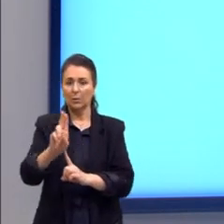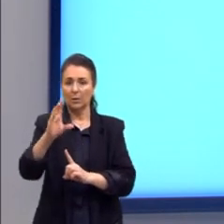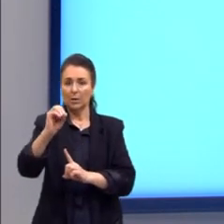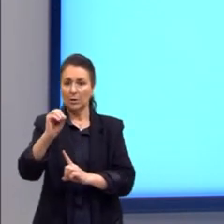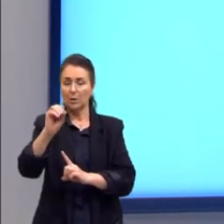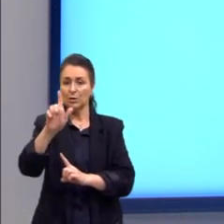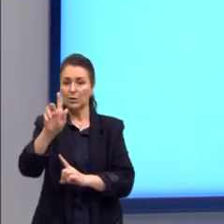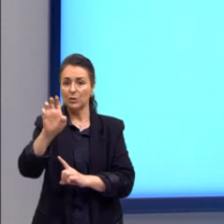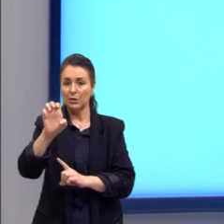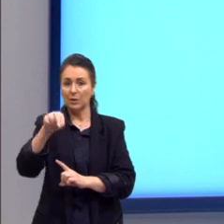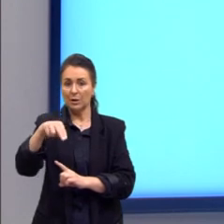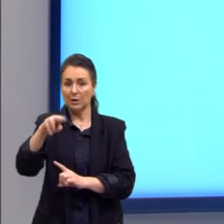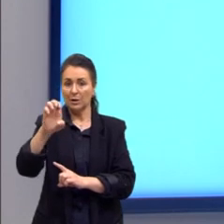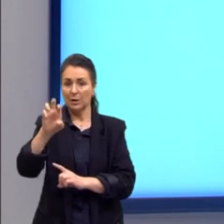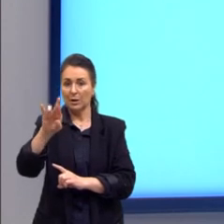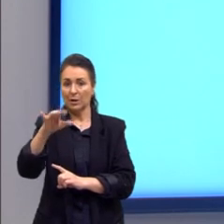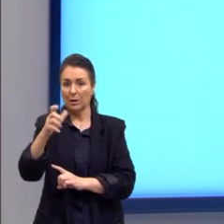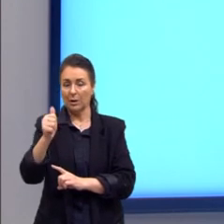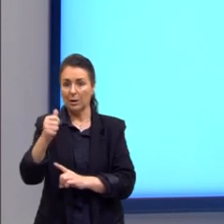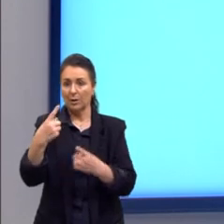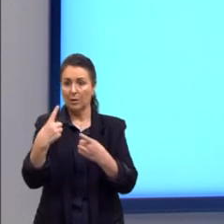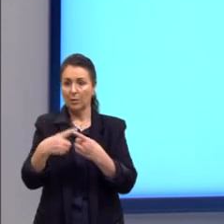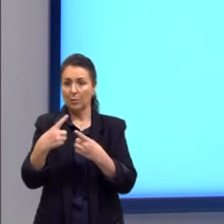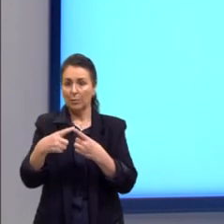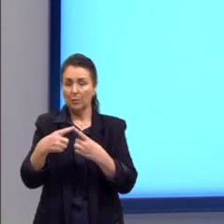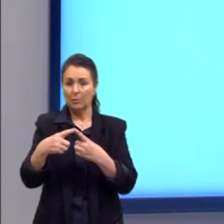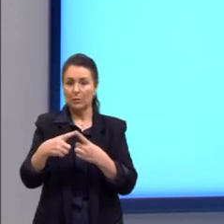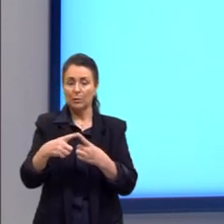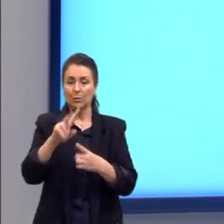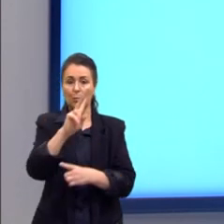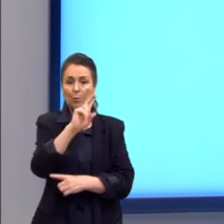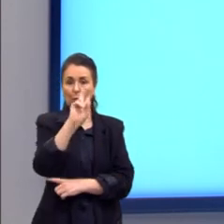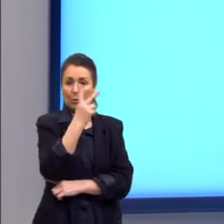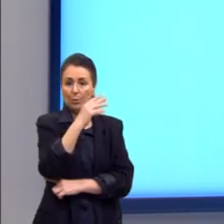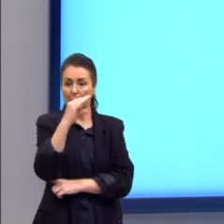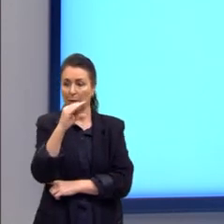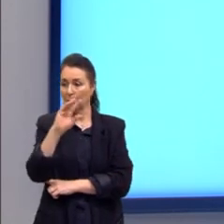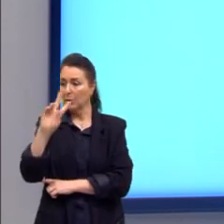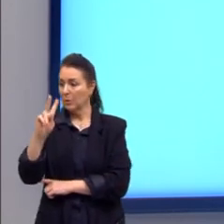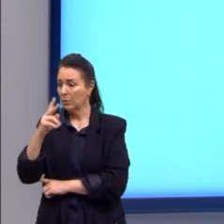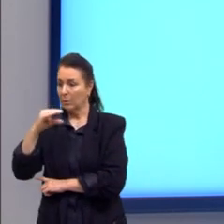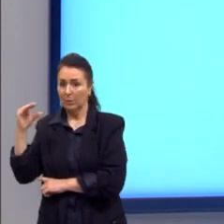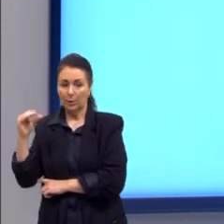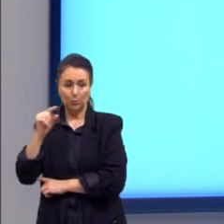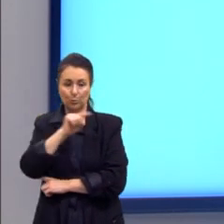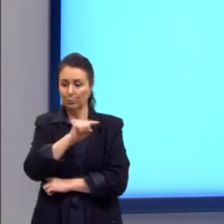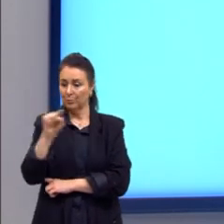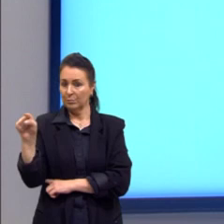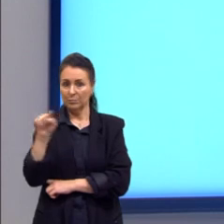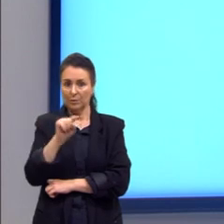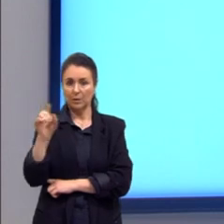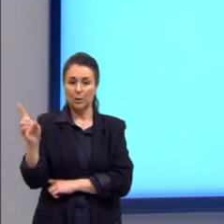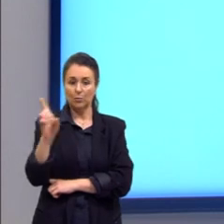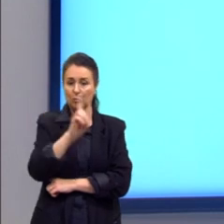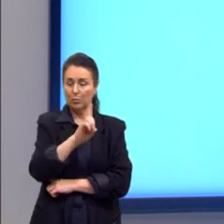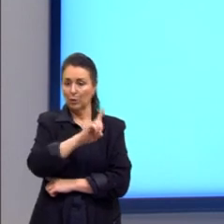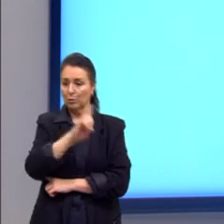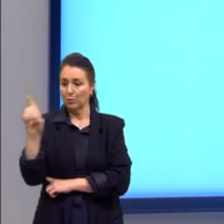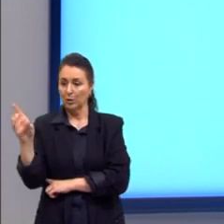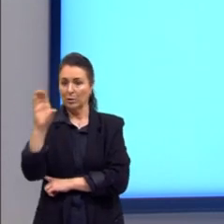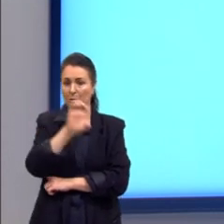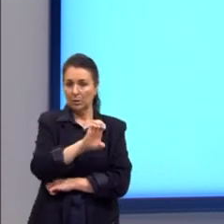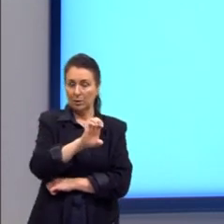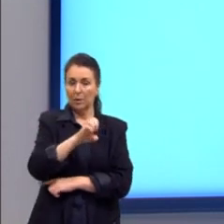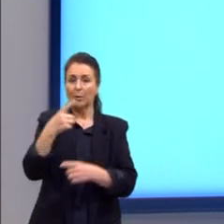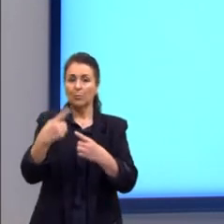RC quer dizer que eu tenho como se fosse um hidrocarboneto para cá e o hidrocarboneto para preste lado para direita para esquerda né